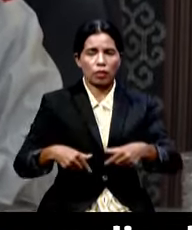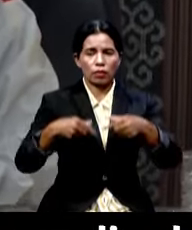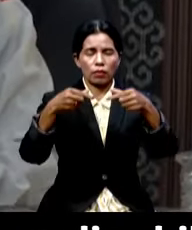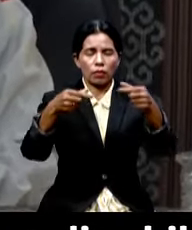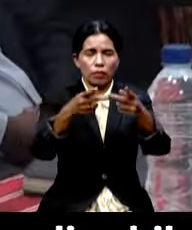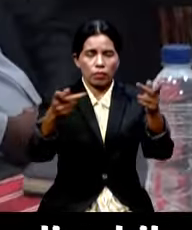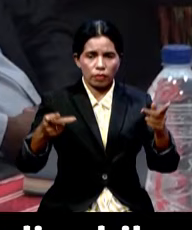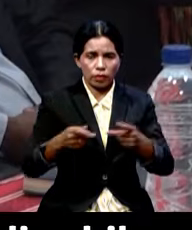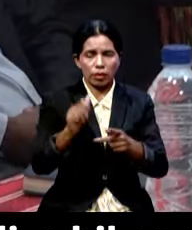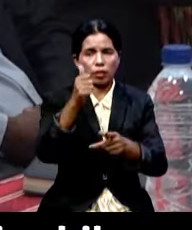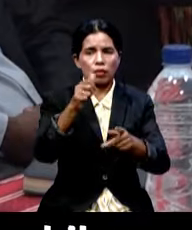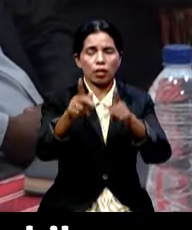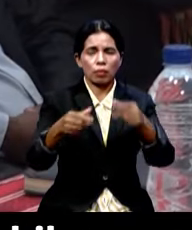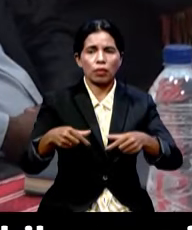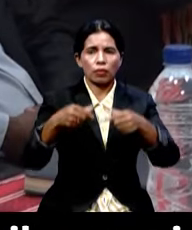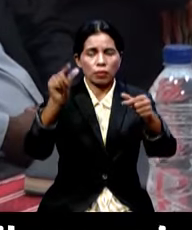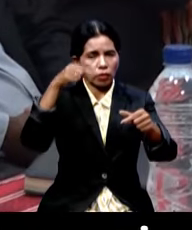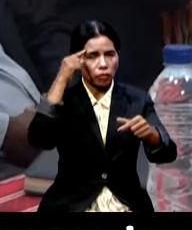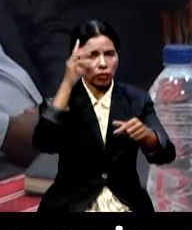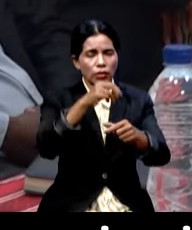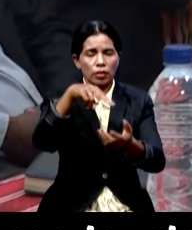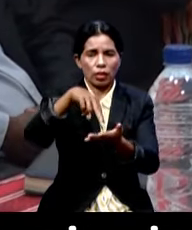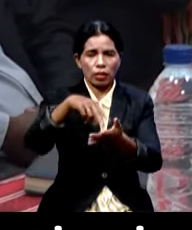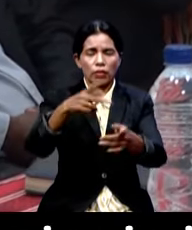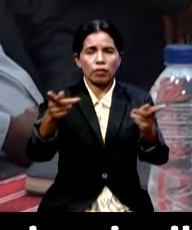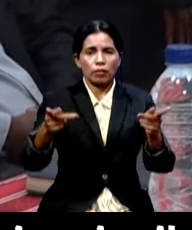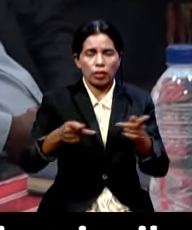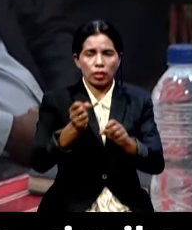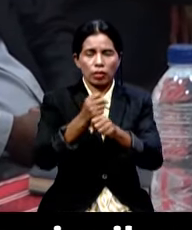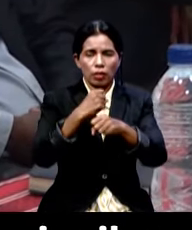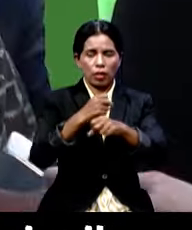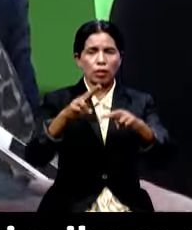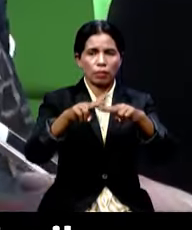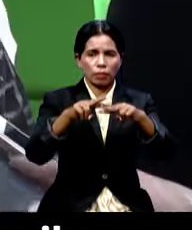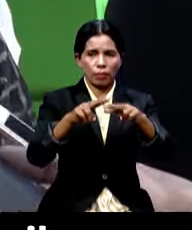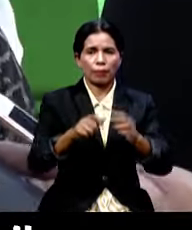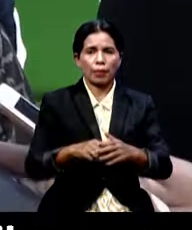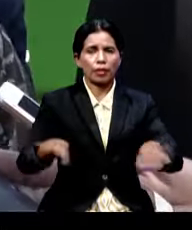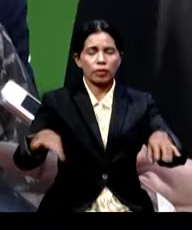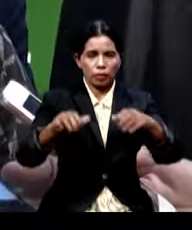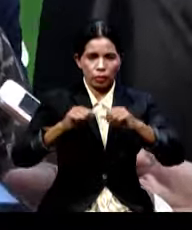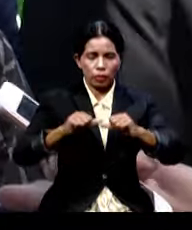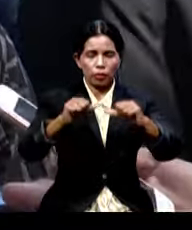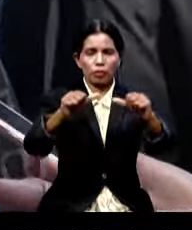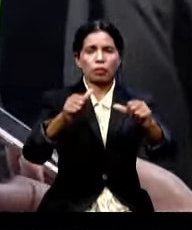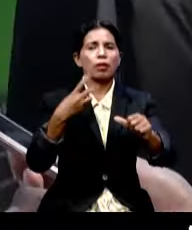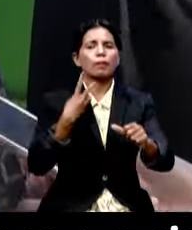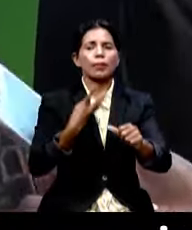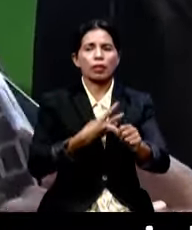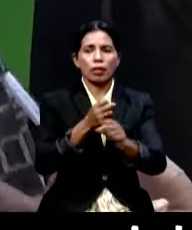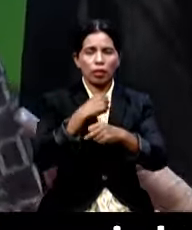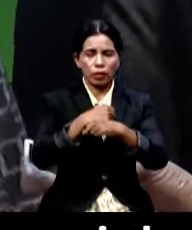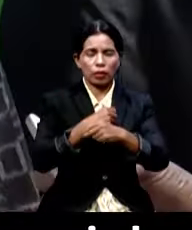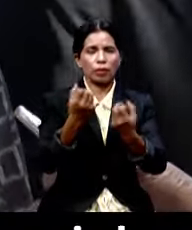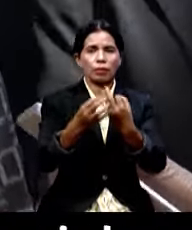Hectare Sanulu, deve comunidade entrega para o governo, onde harifat em produção masin. Ainda nem são serviço de continuação, deve magaita halo na